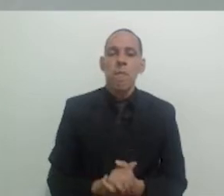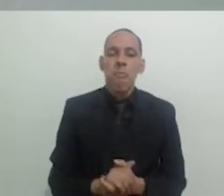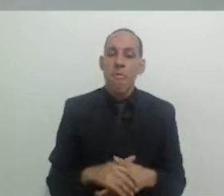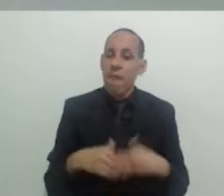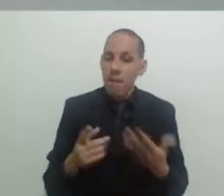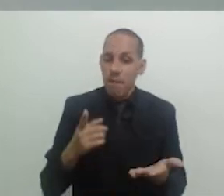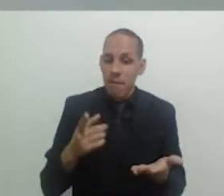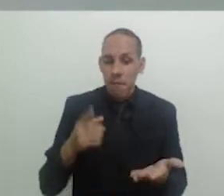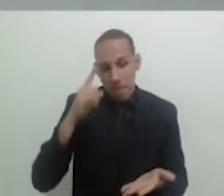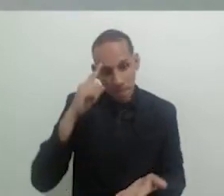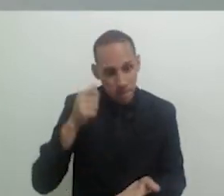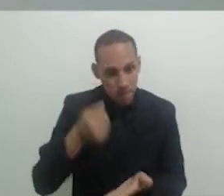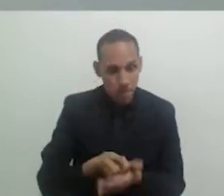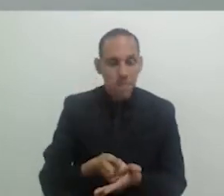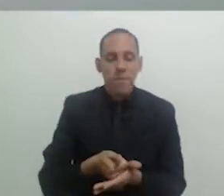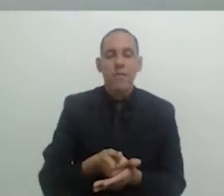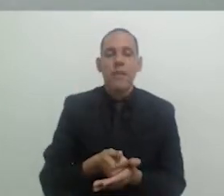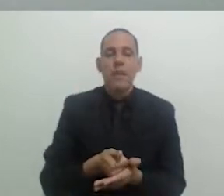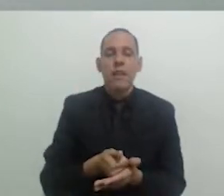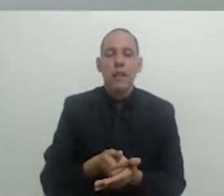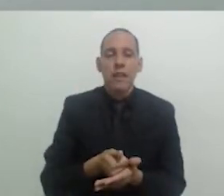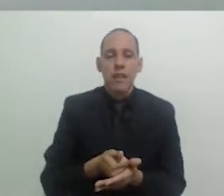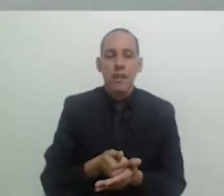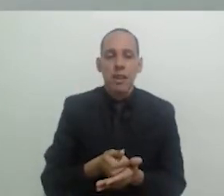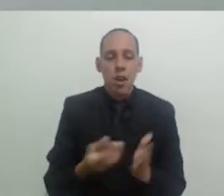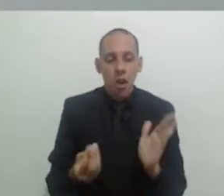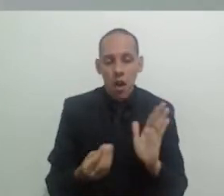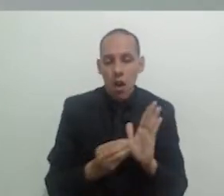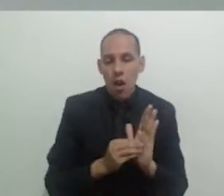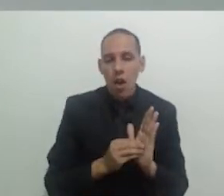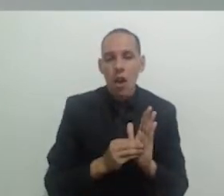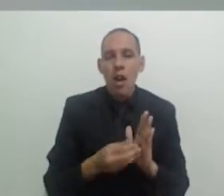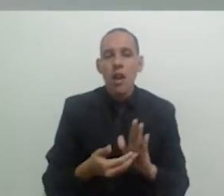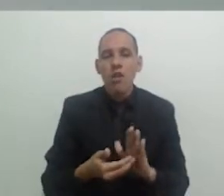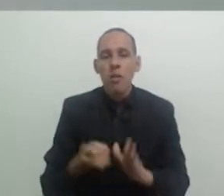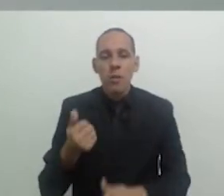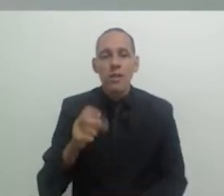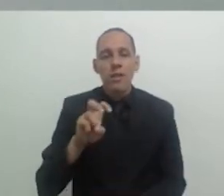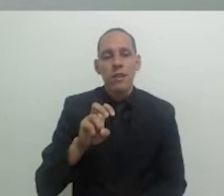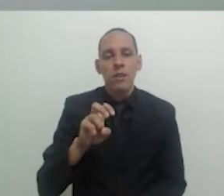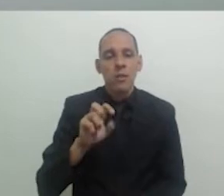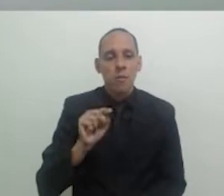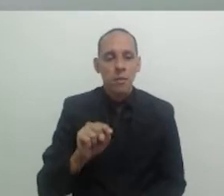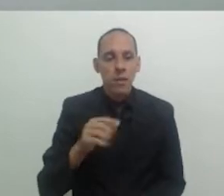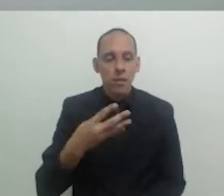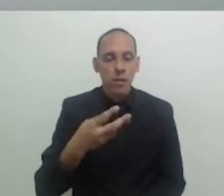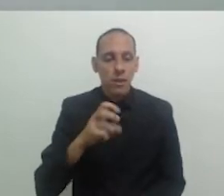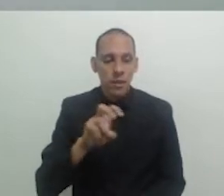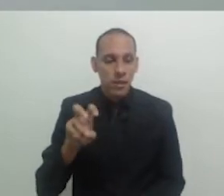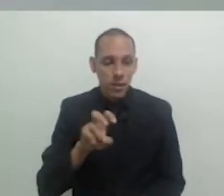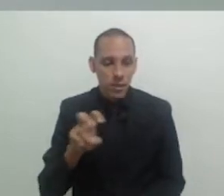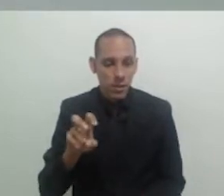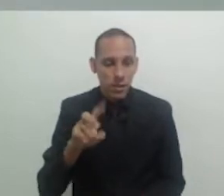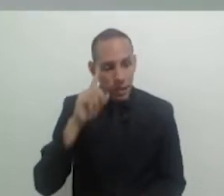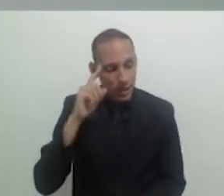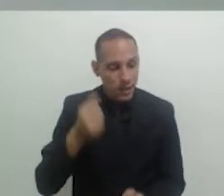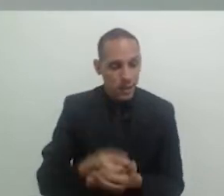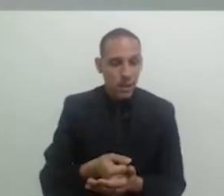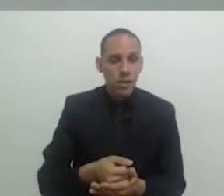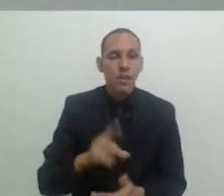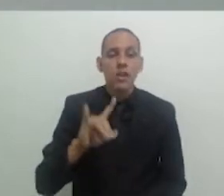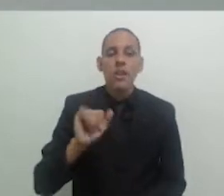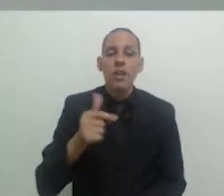pedido de suspensão da segurança de número 5.455, como decisão proferida em 22 de abril de